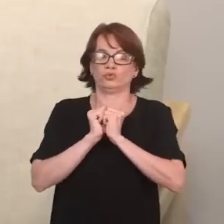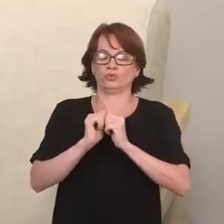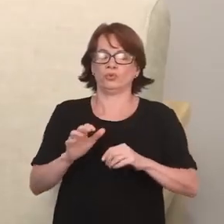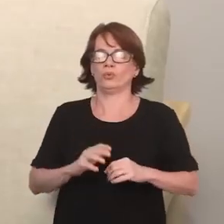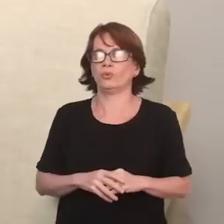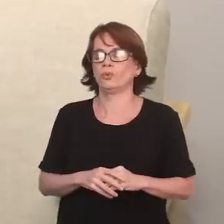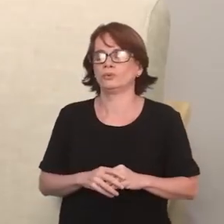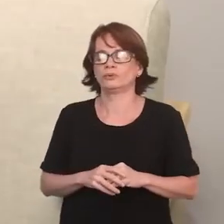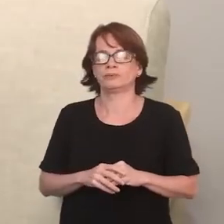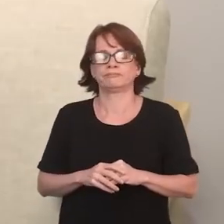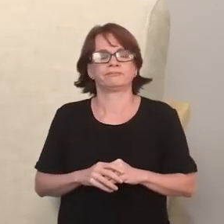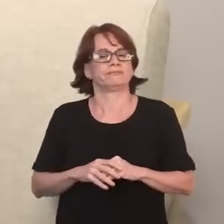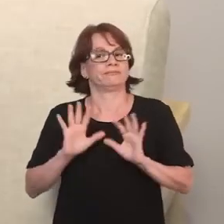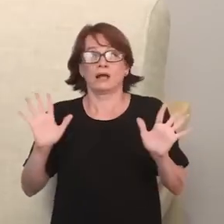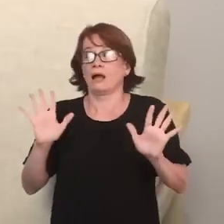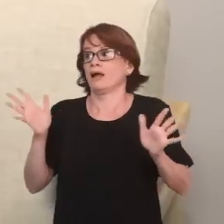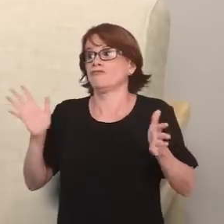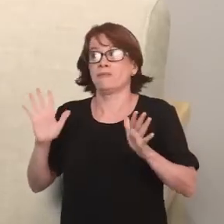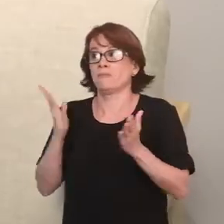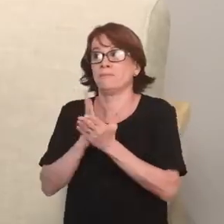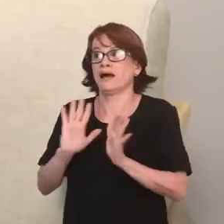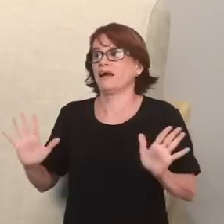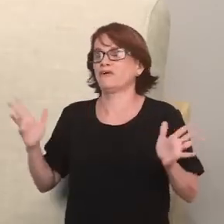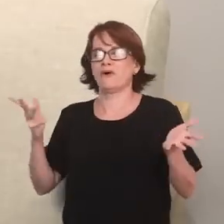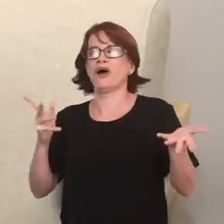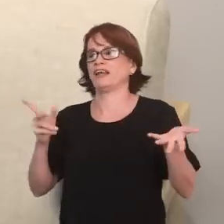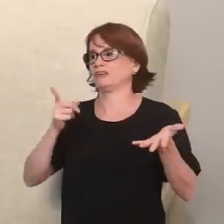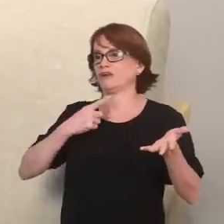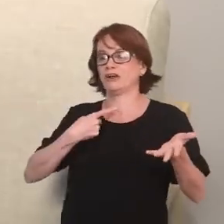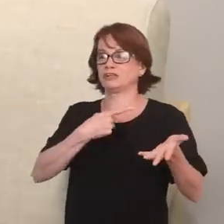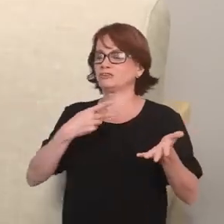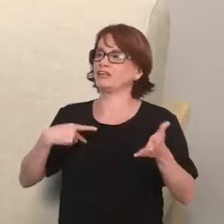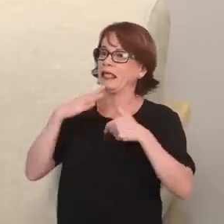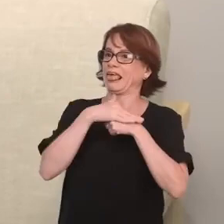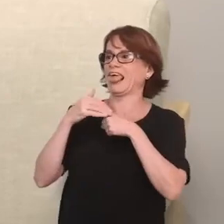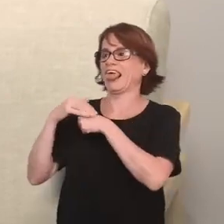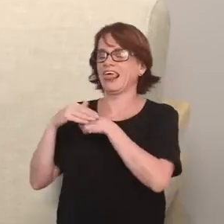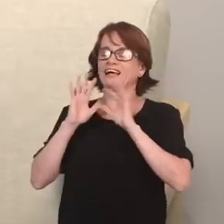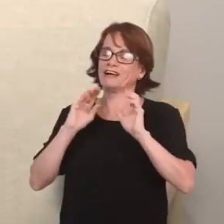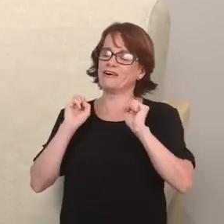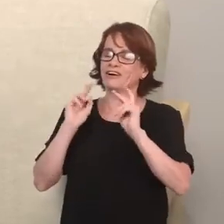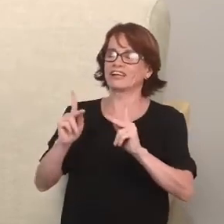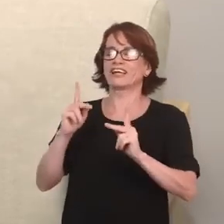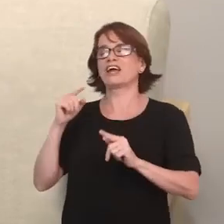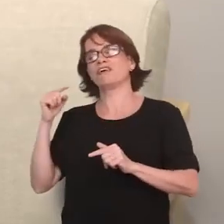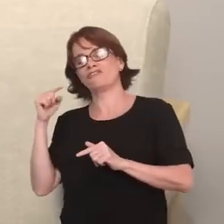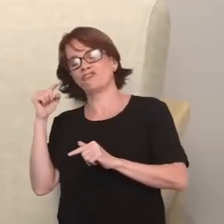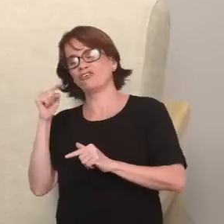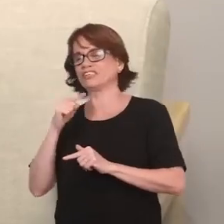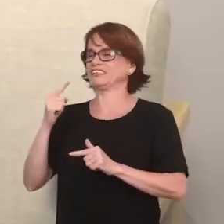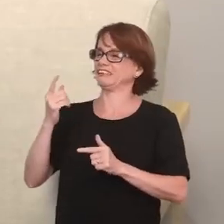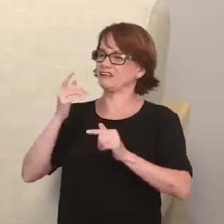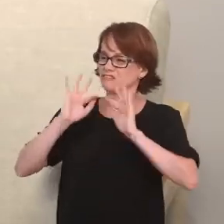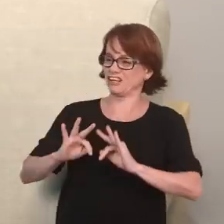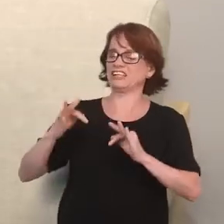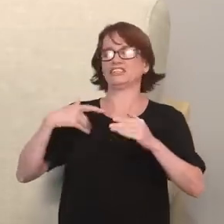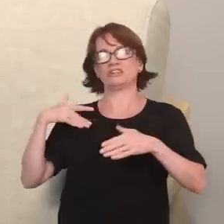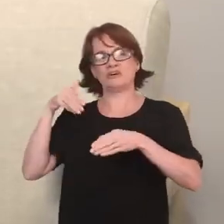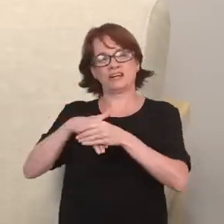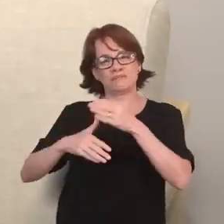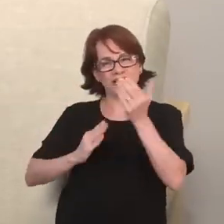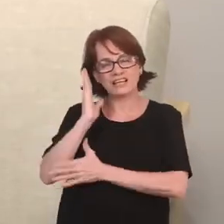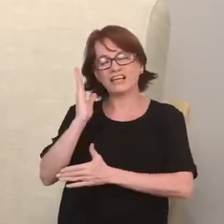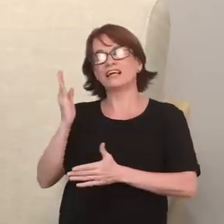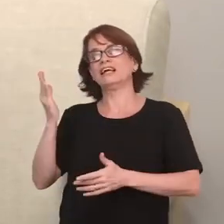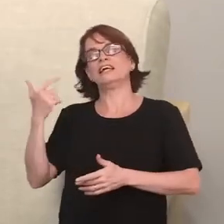de seda agora. É verdade. Já tá tudo certo, né? Assim, você tá super feliz de eu ter sido eleito, eu tô super feliz de você ter sido